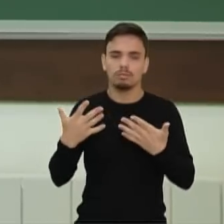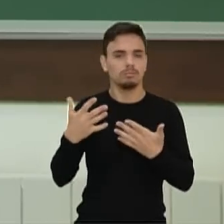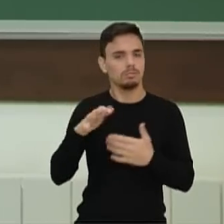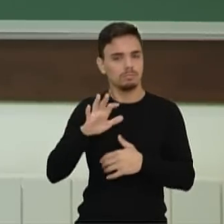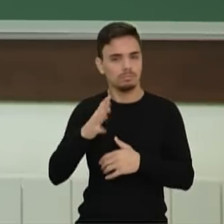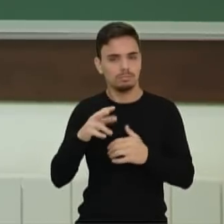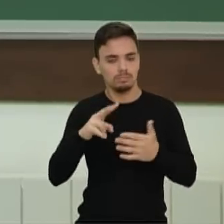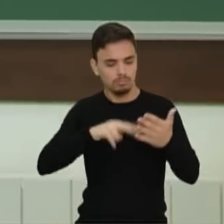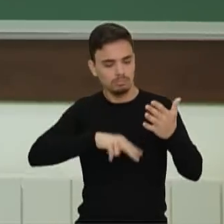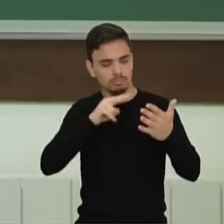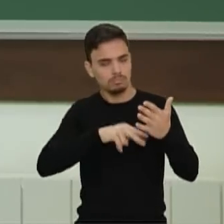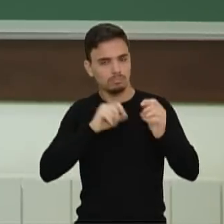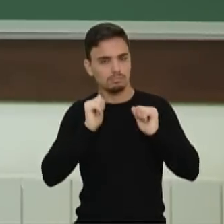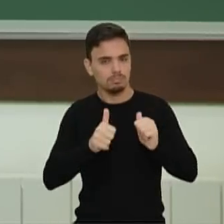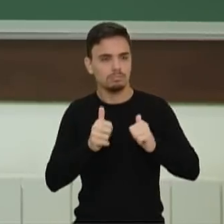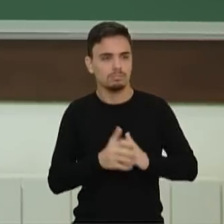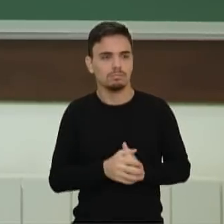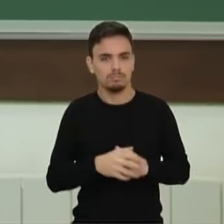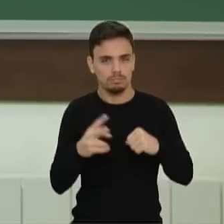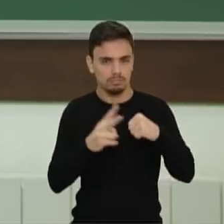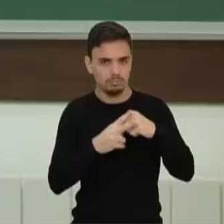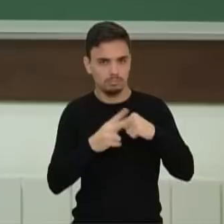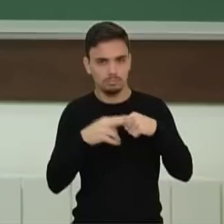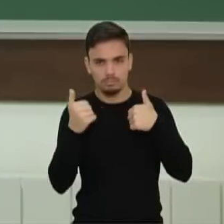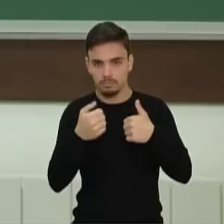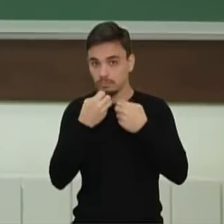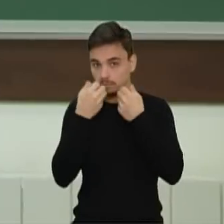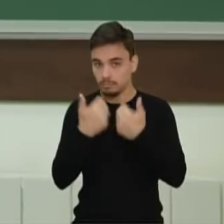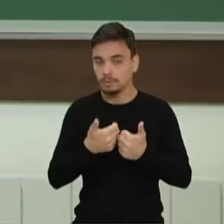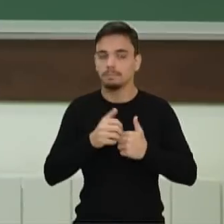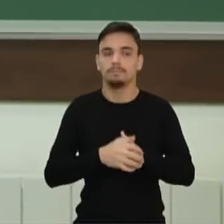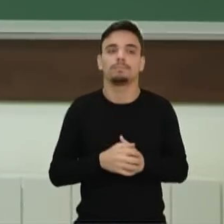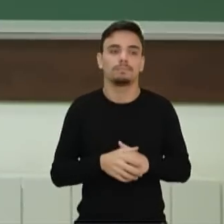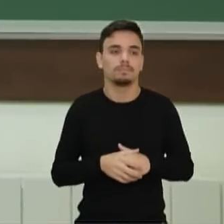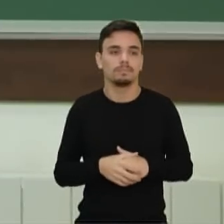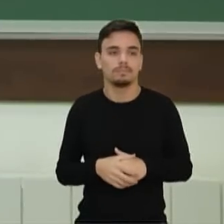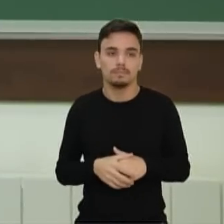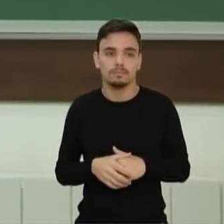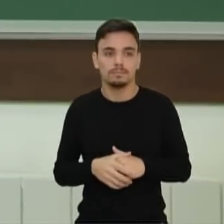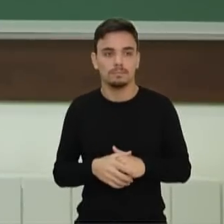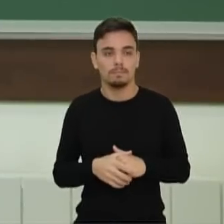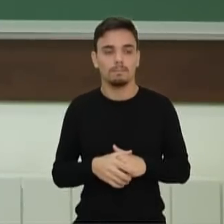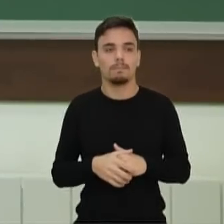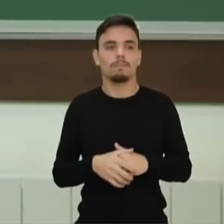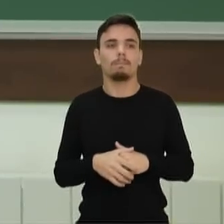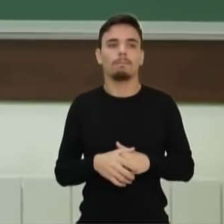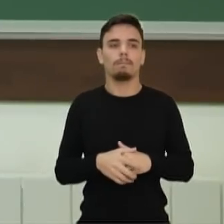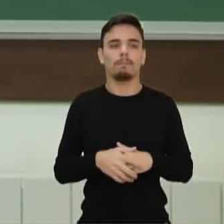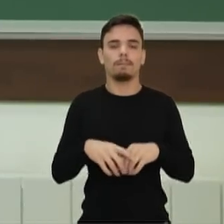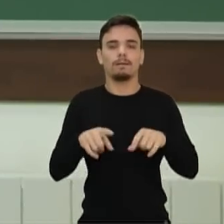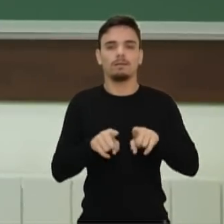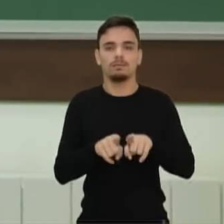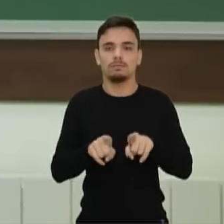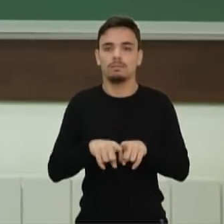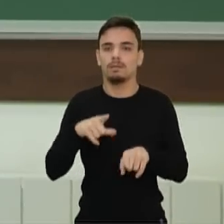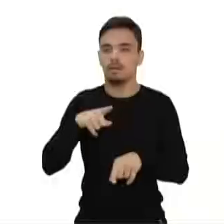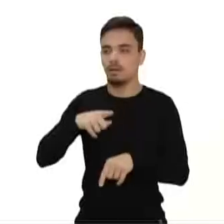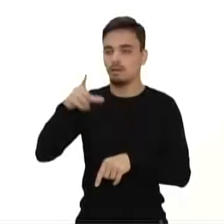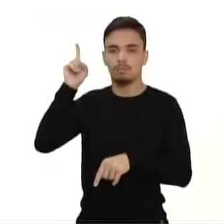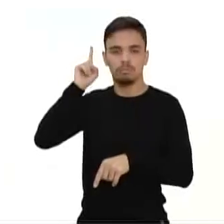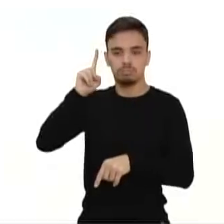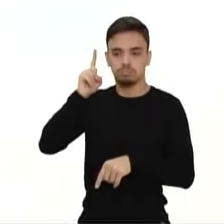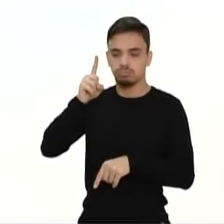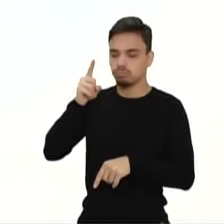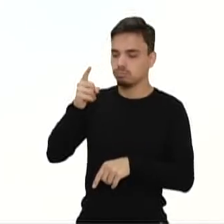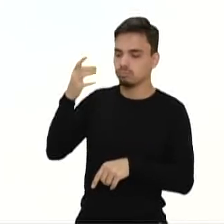ali esse verbozinho. Perfeito? Muito bem. Então, temos ali, o leite foi bebido pelo